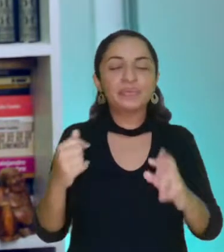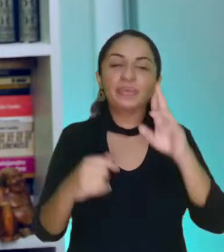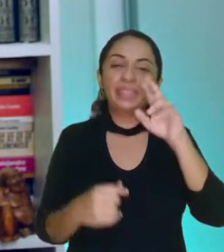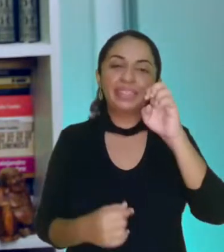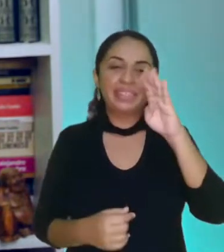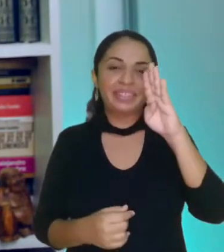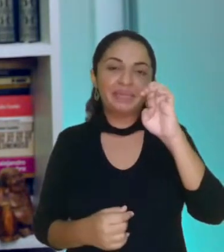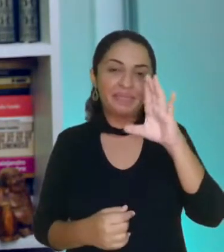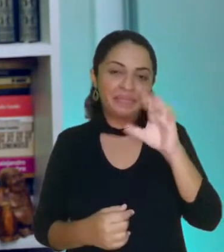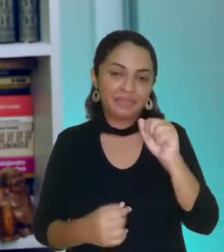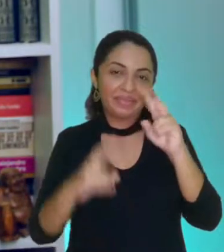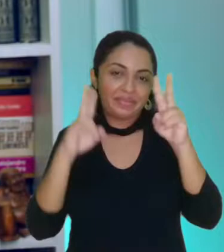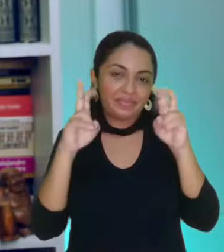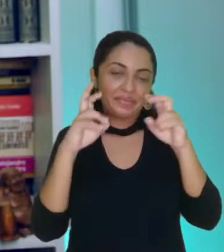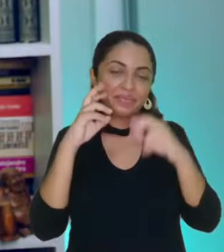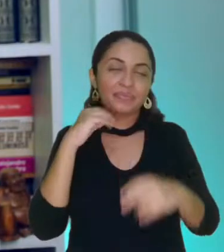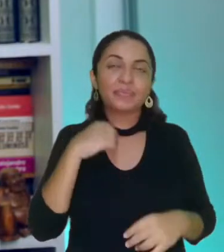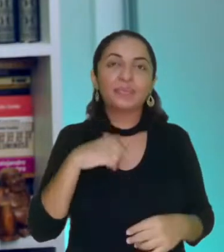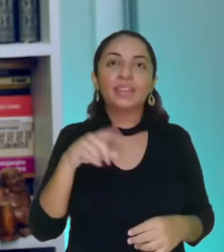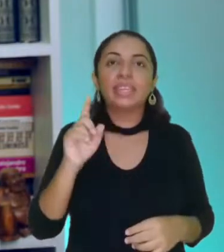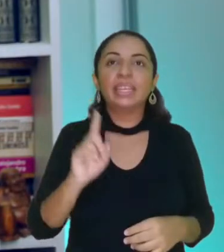Rebecca